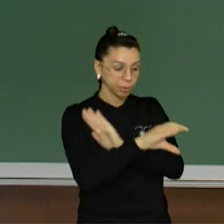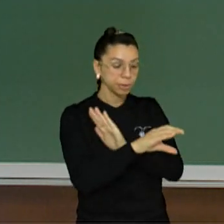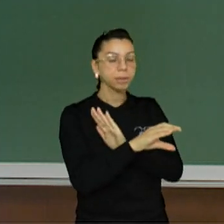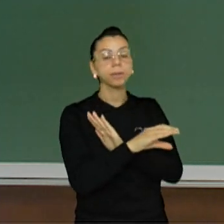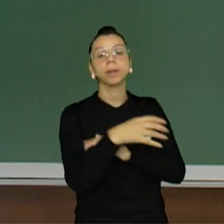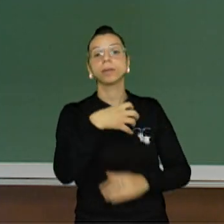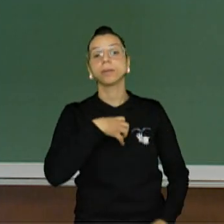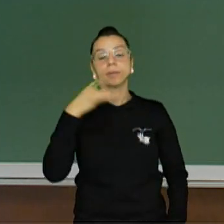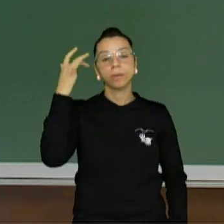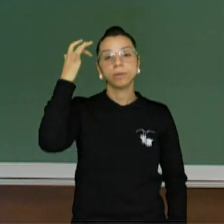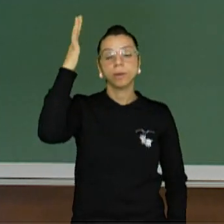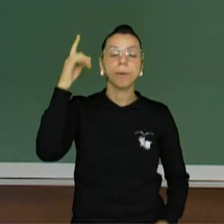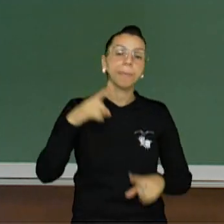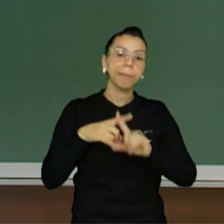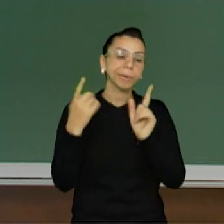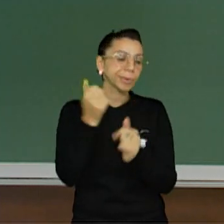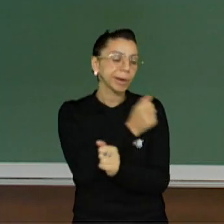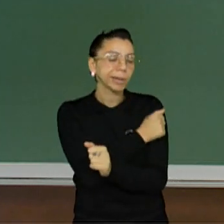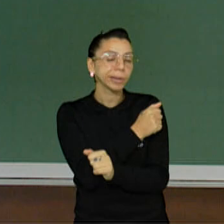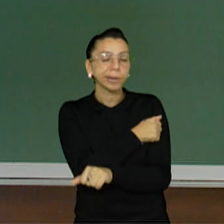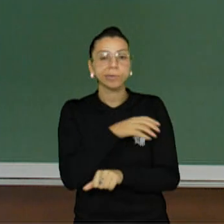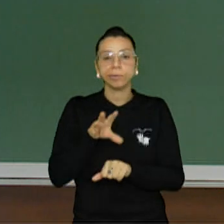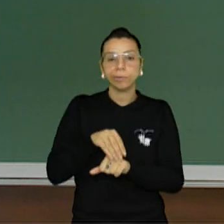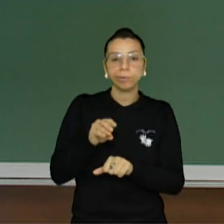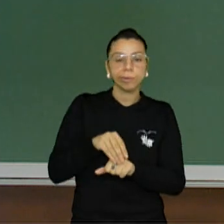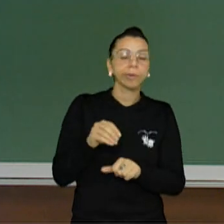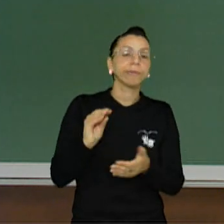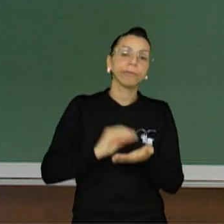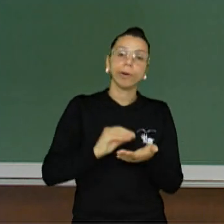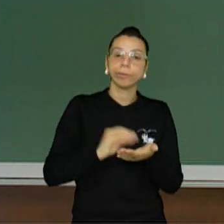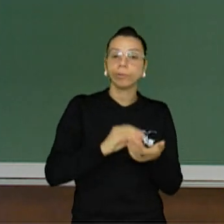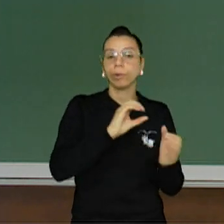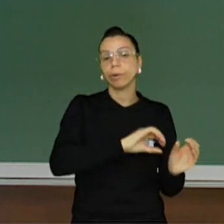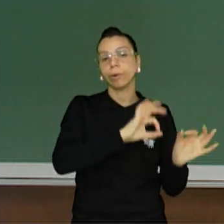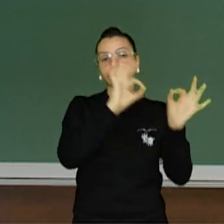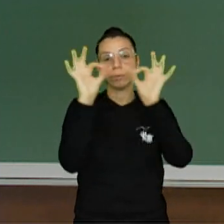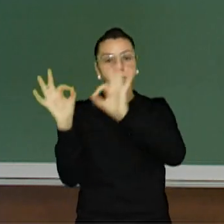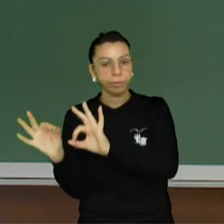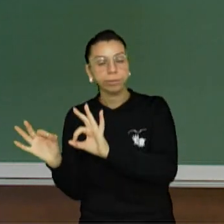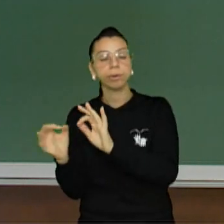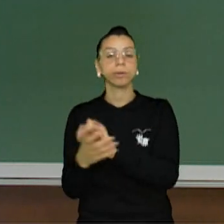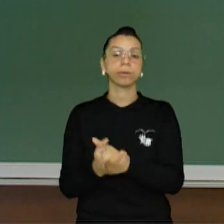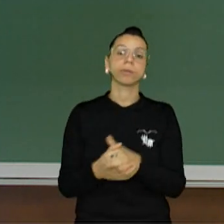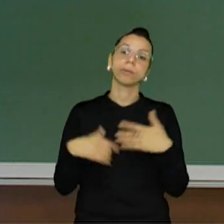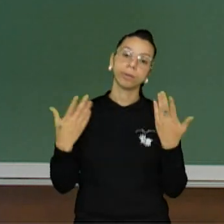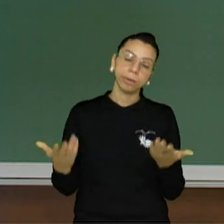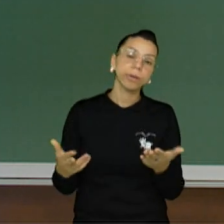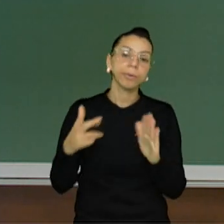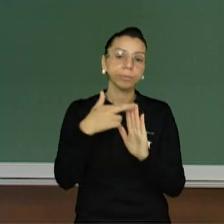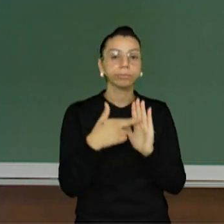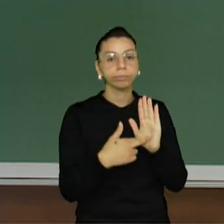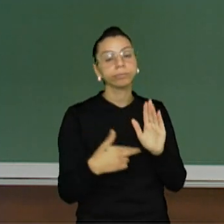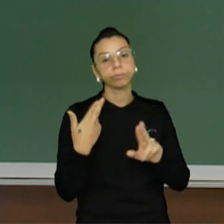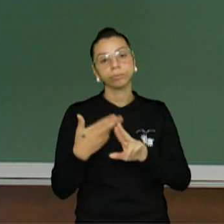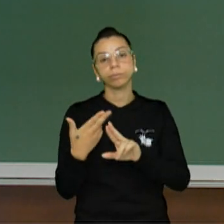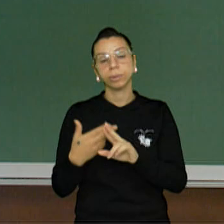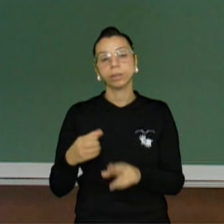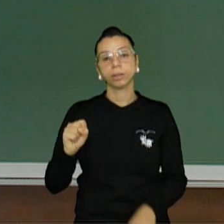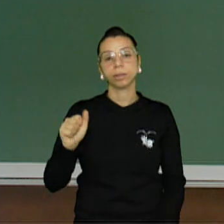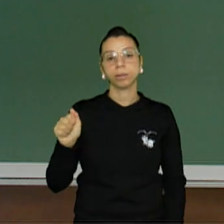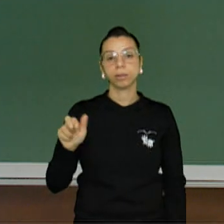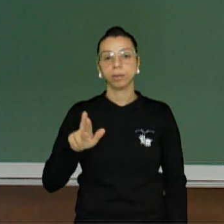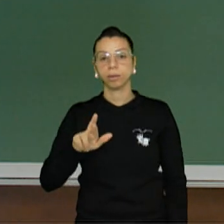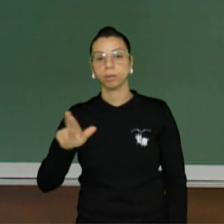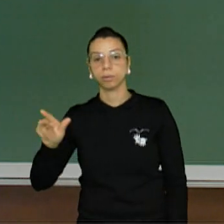às vezes o aluno não teve esse conhecimento, não assistiu nessa aula, ele vai lá, vai aplicar a regra de Sarros. Então,